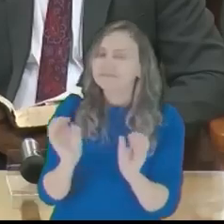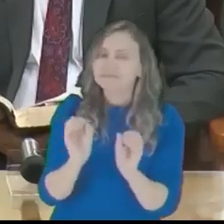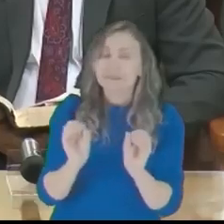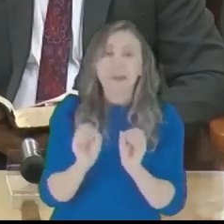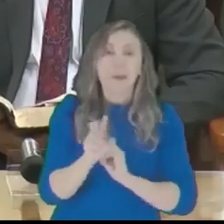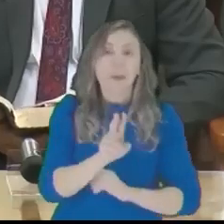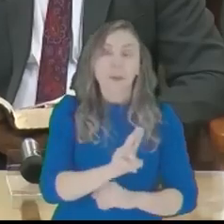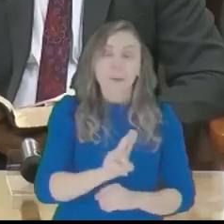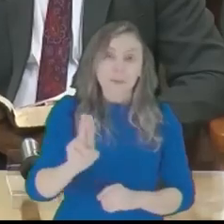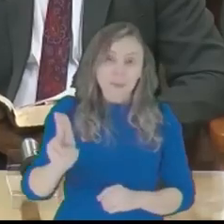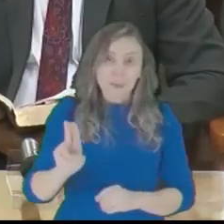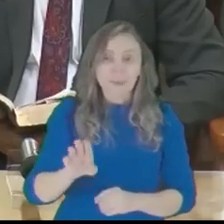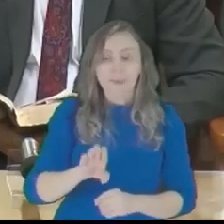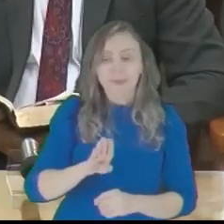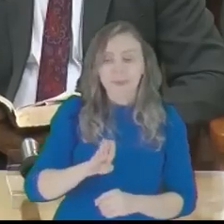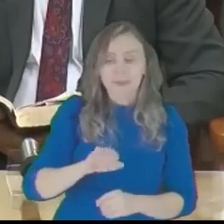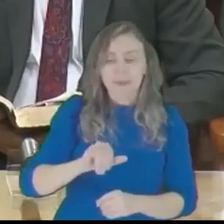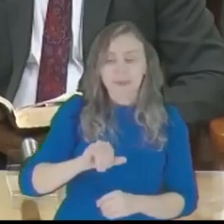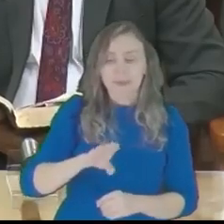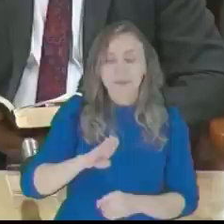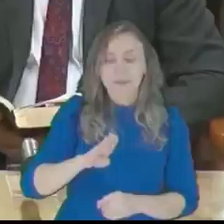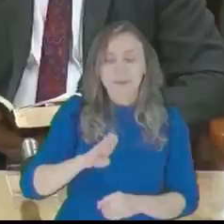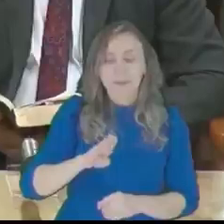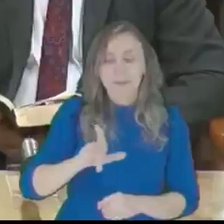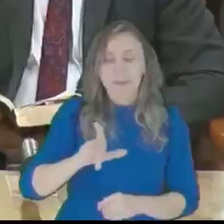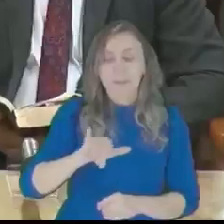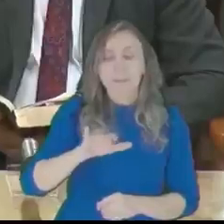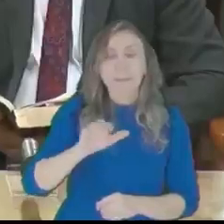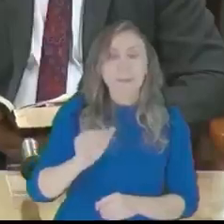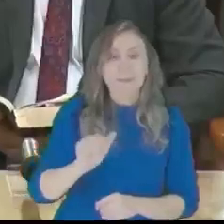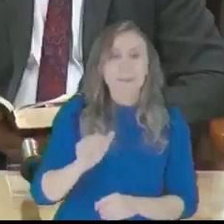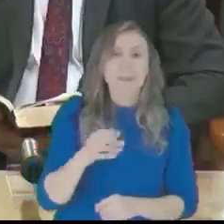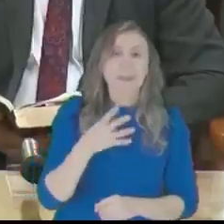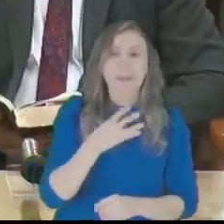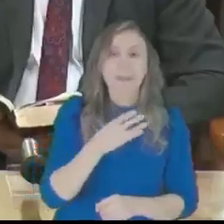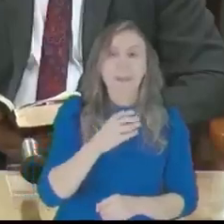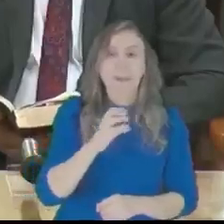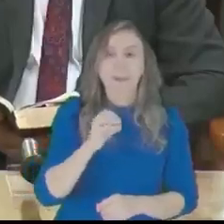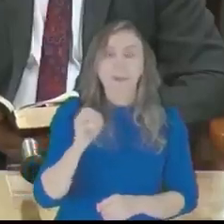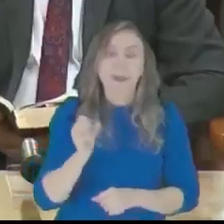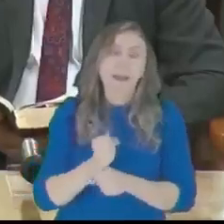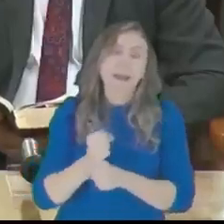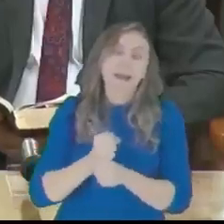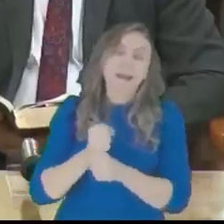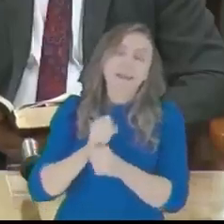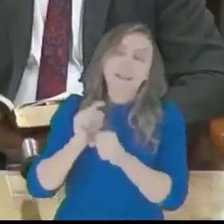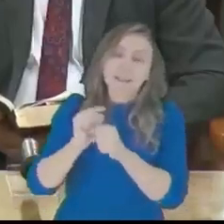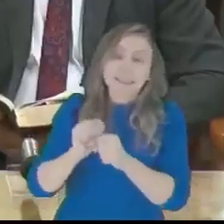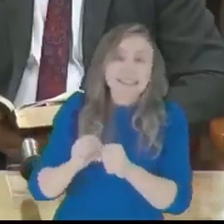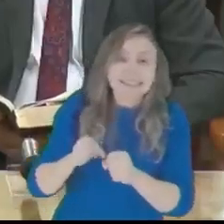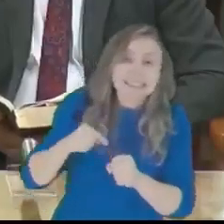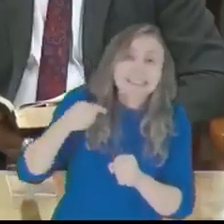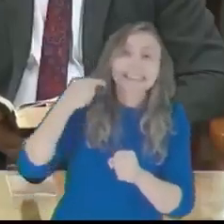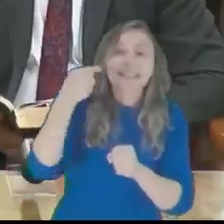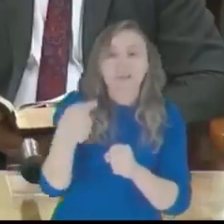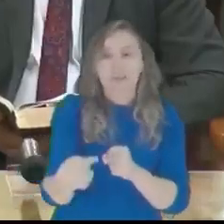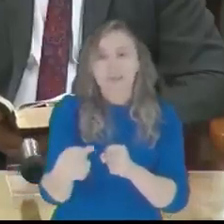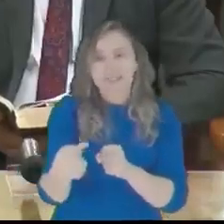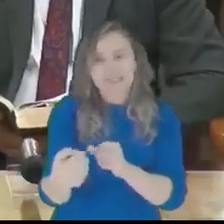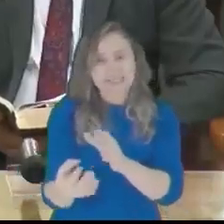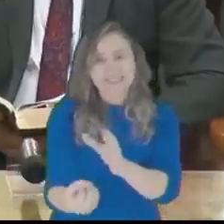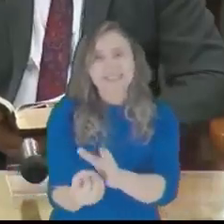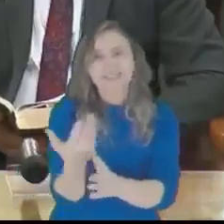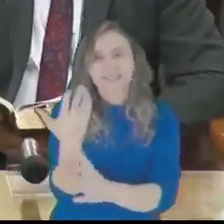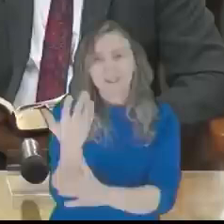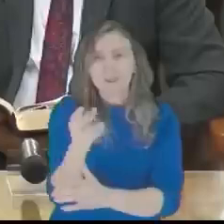veio 400 anos depois que o cano foi encerrado. Veio 400 anos depois de Cristo o nome